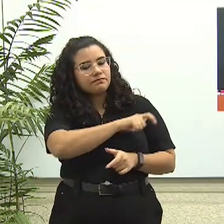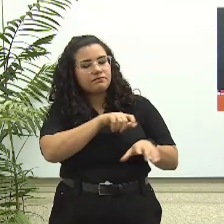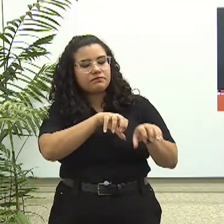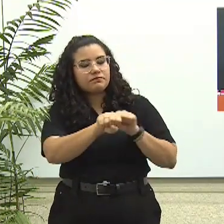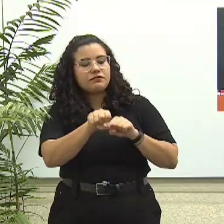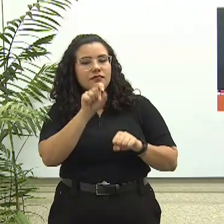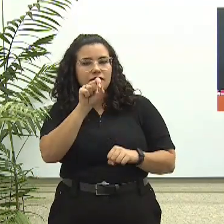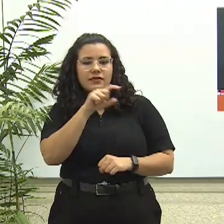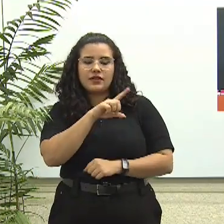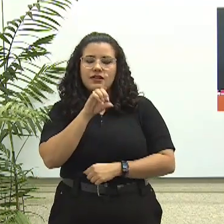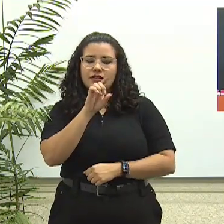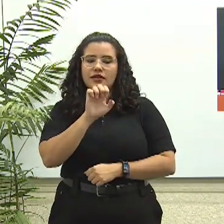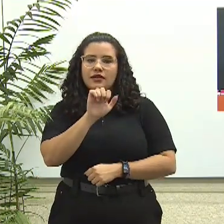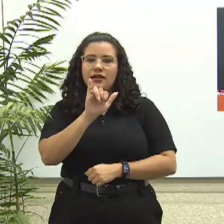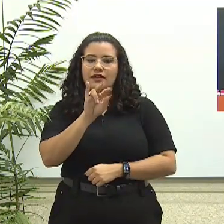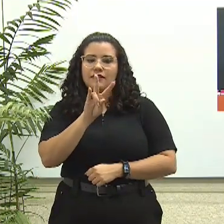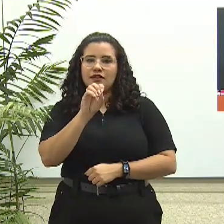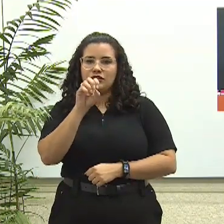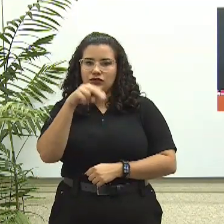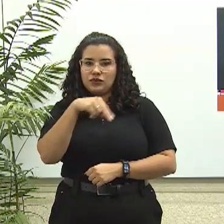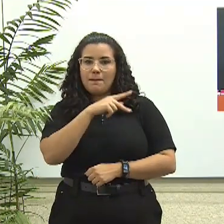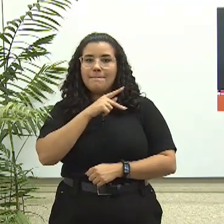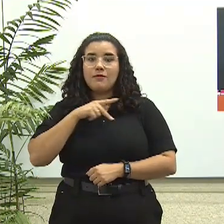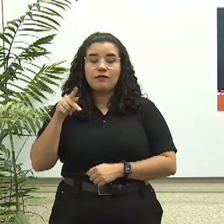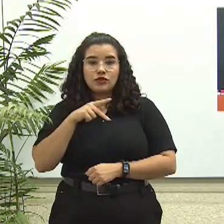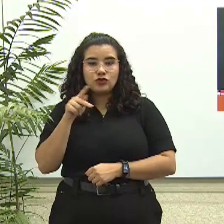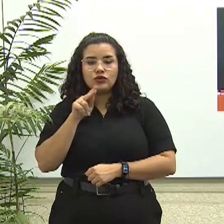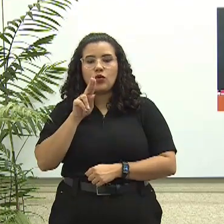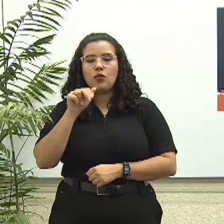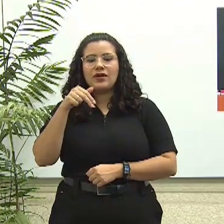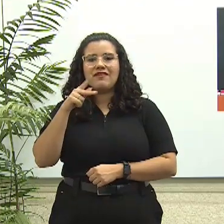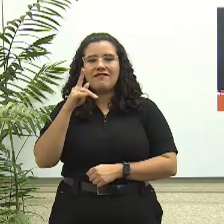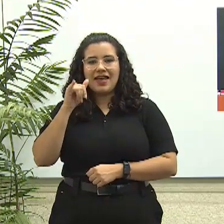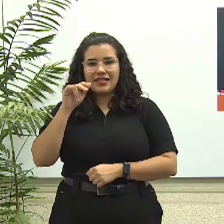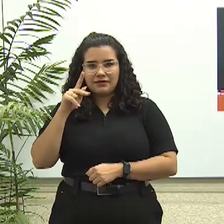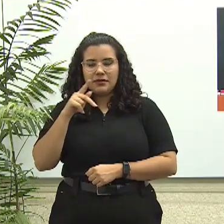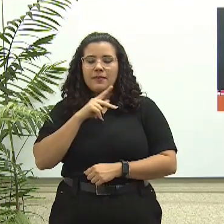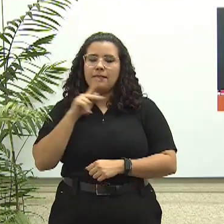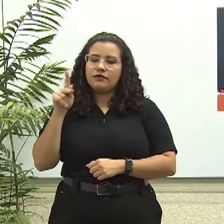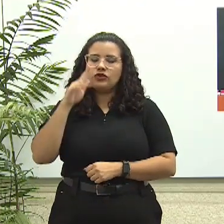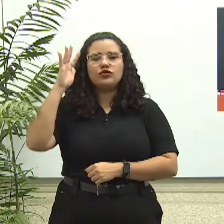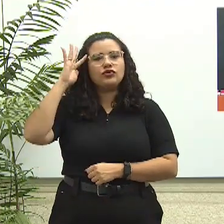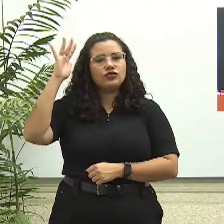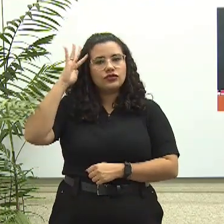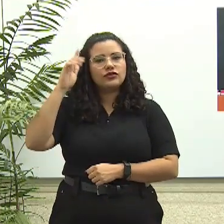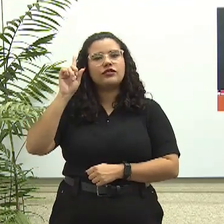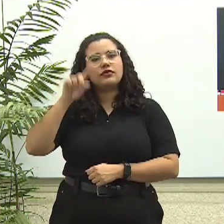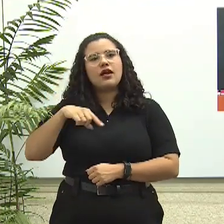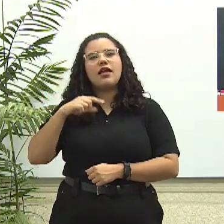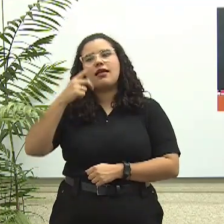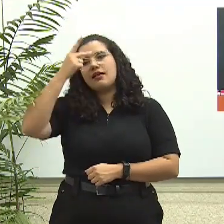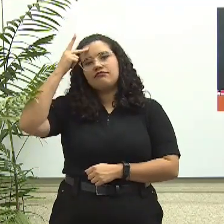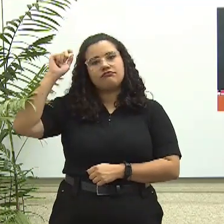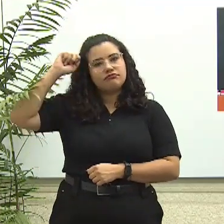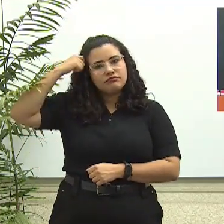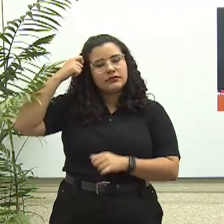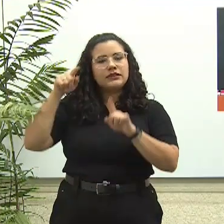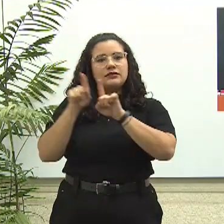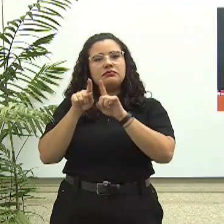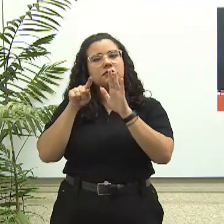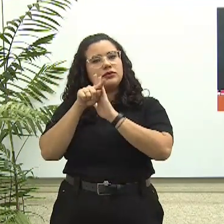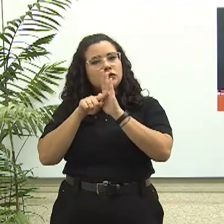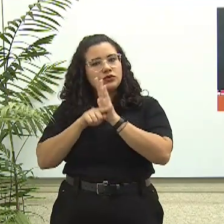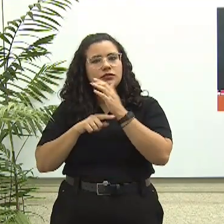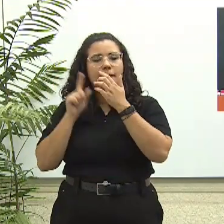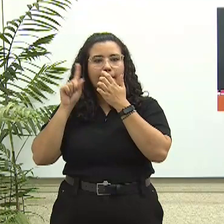Davidson Faustino professor da Unifesp Doutor em sociologia integrante do Instituto ama psica e Negritude pesquisador do